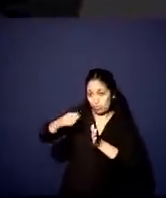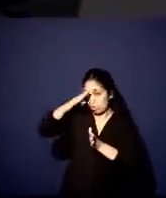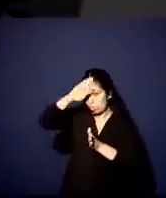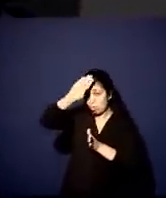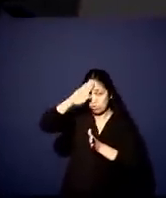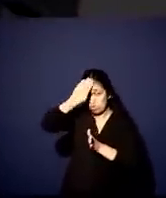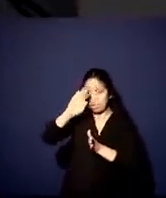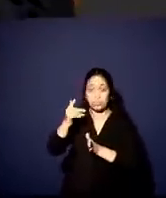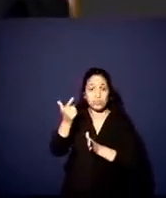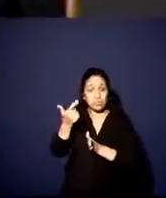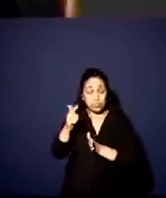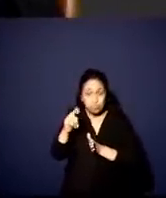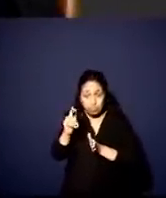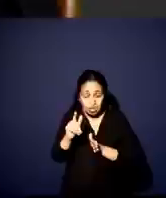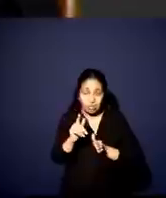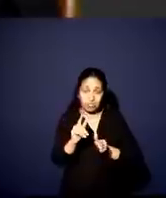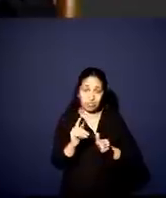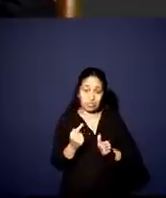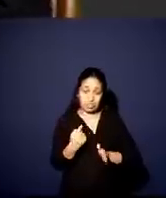como classe